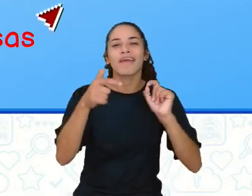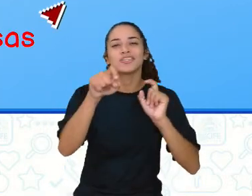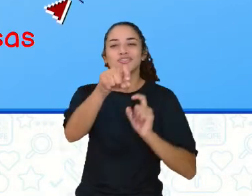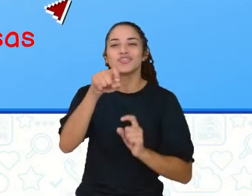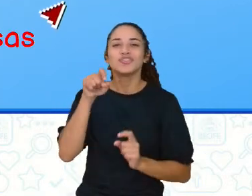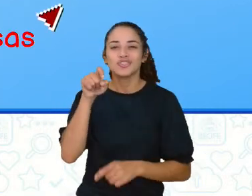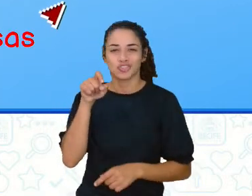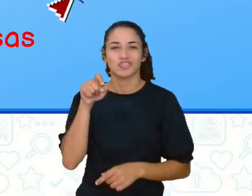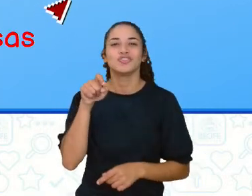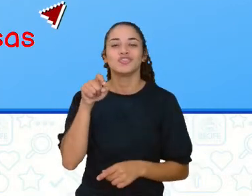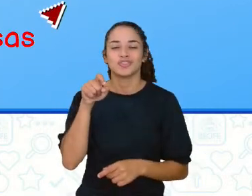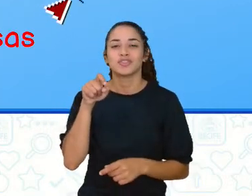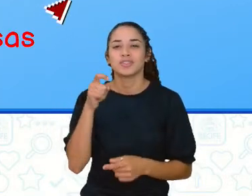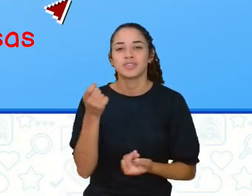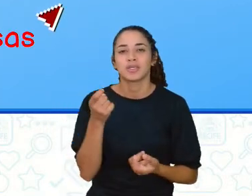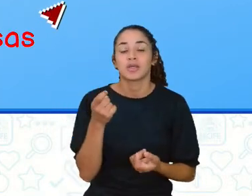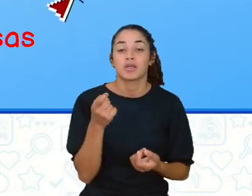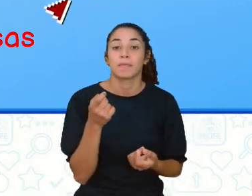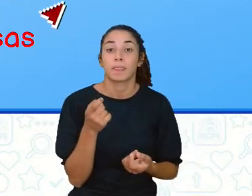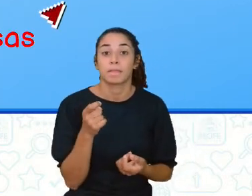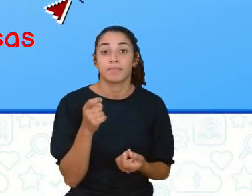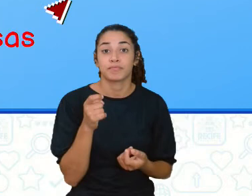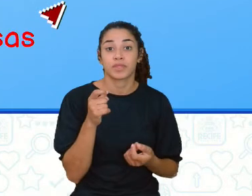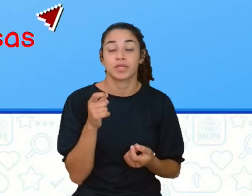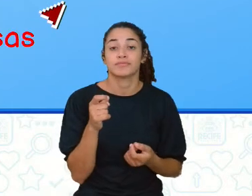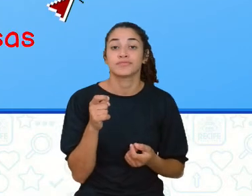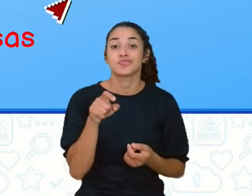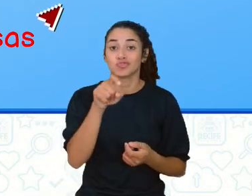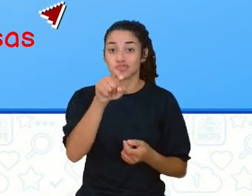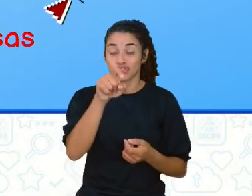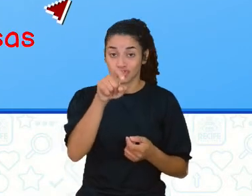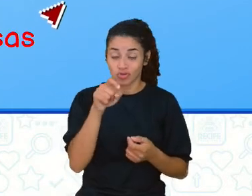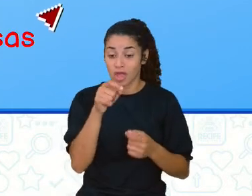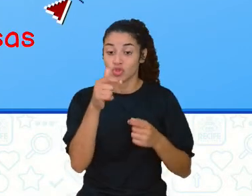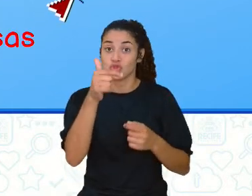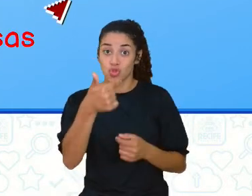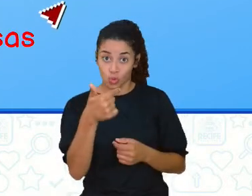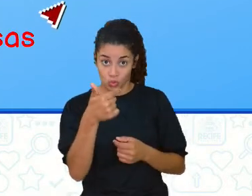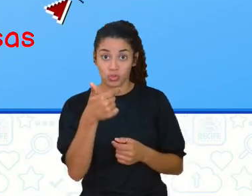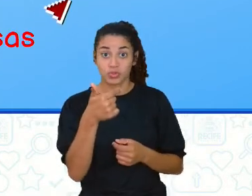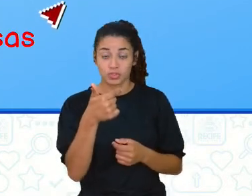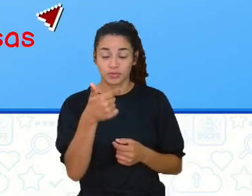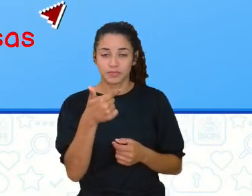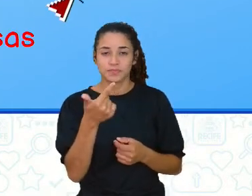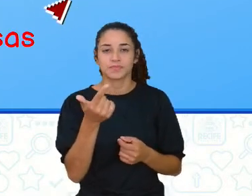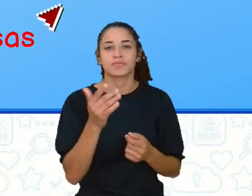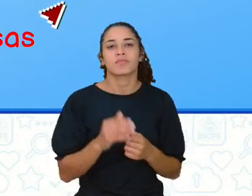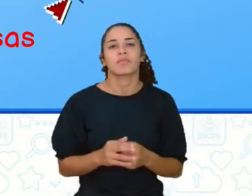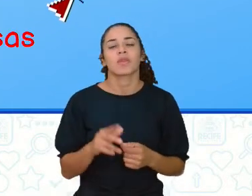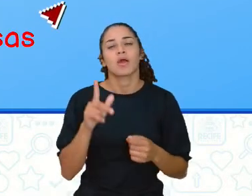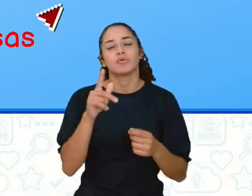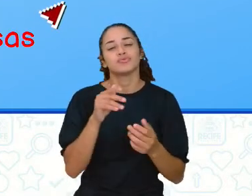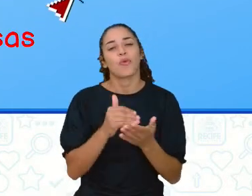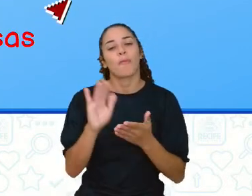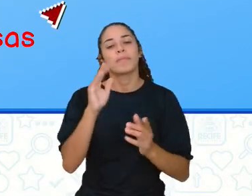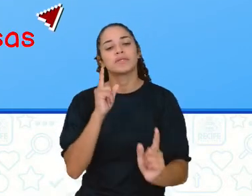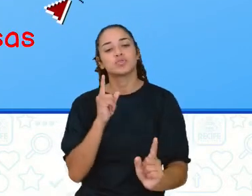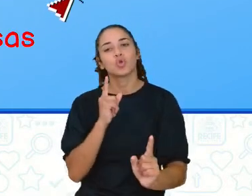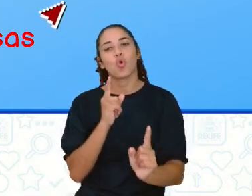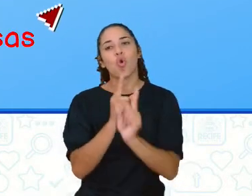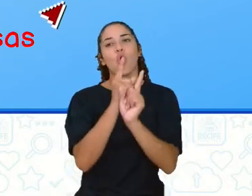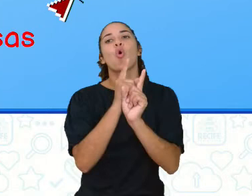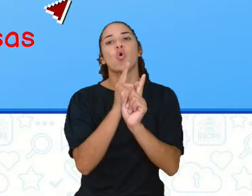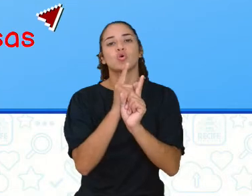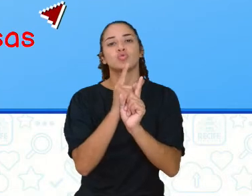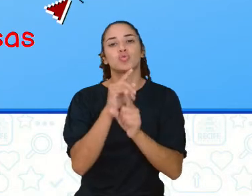é duas unidades de medida a partir do encontro